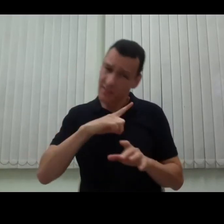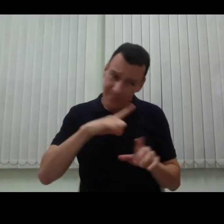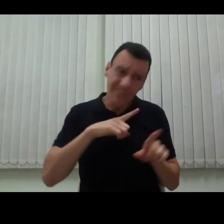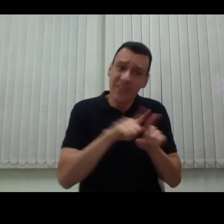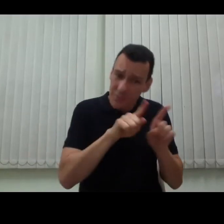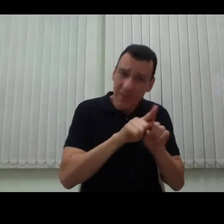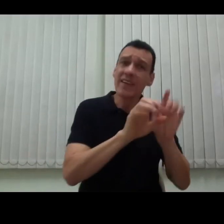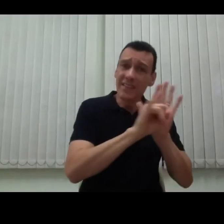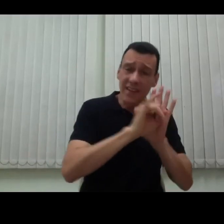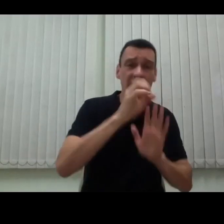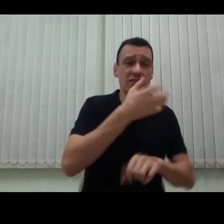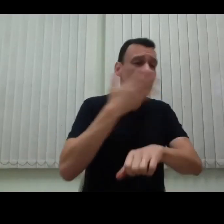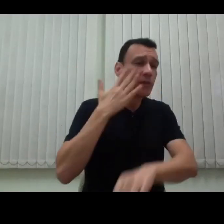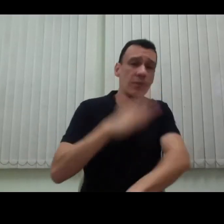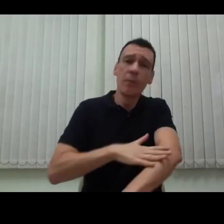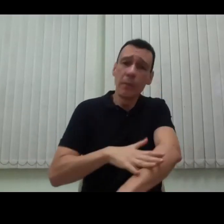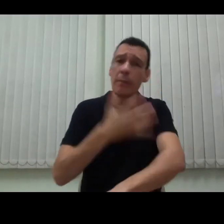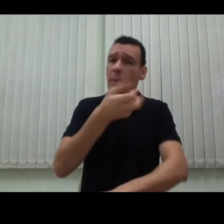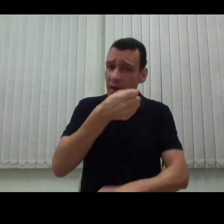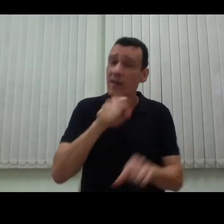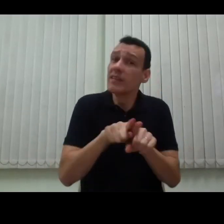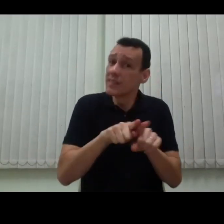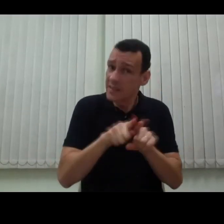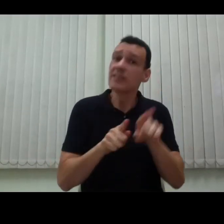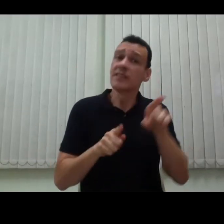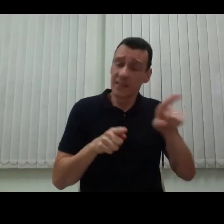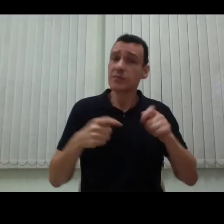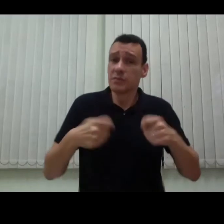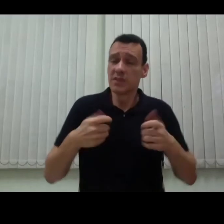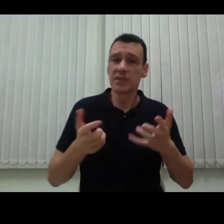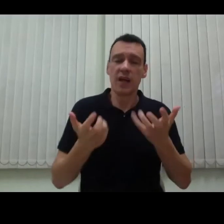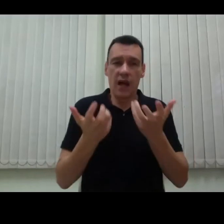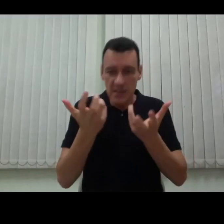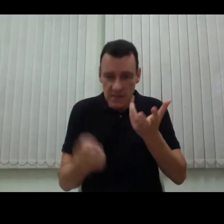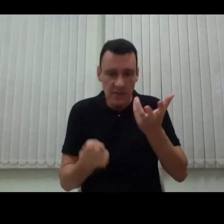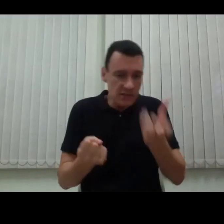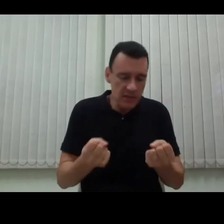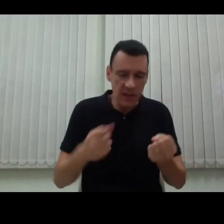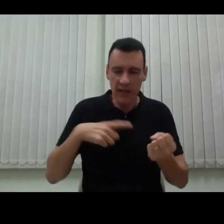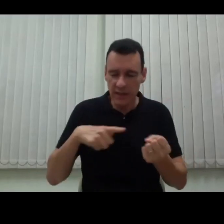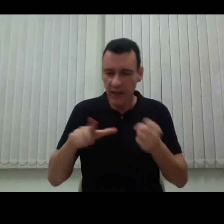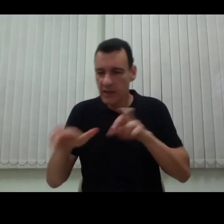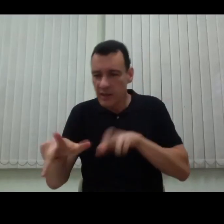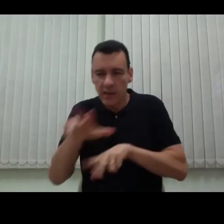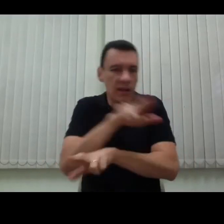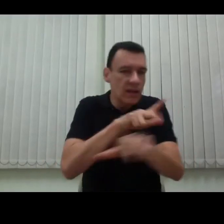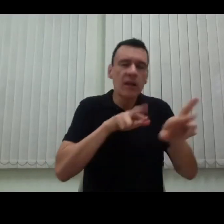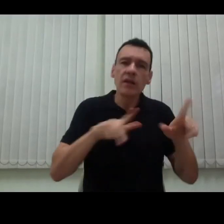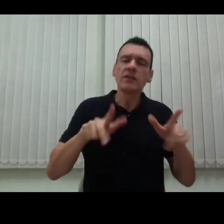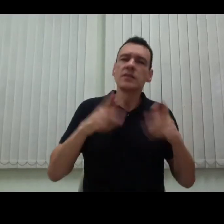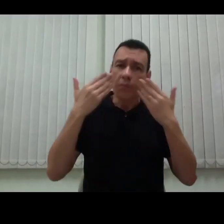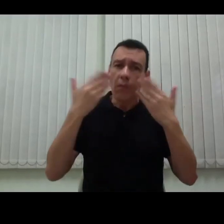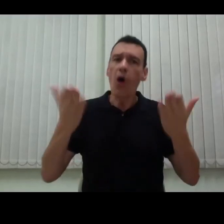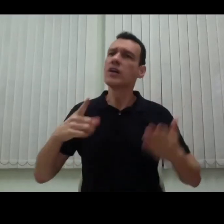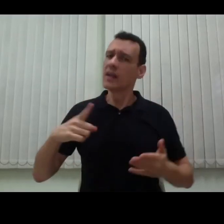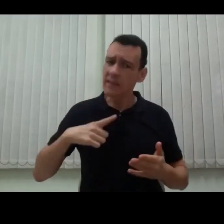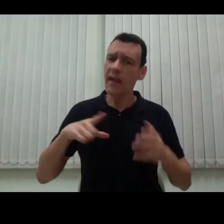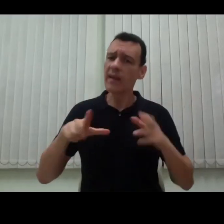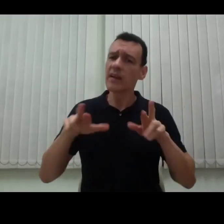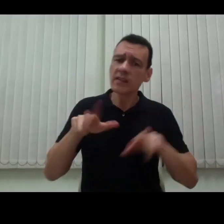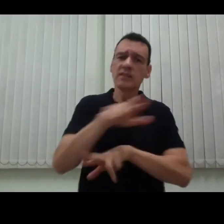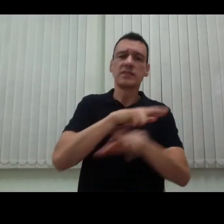esse racismo velado, não assumido, falar ainda dessas identidades. Espera-se que um dia a gente